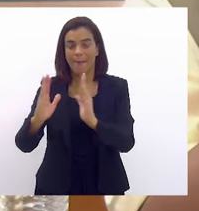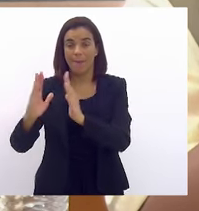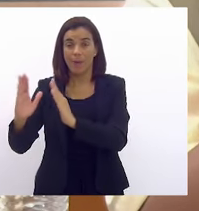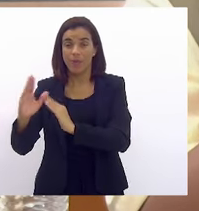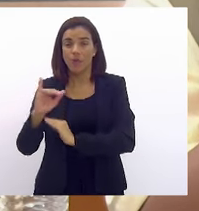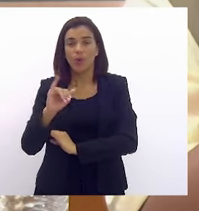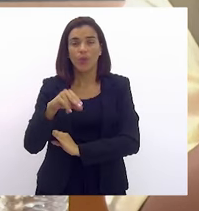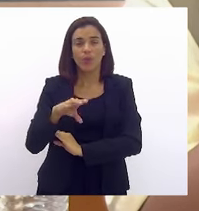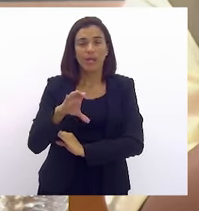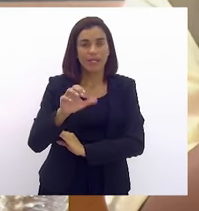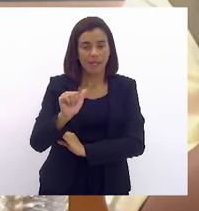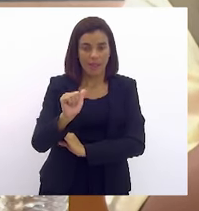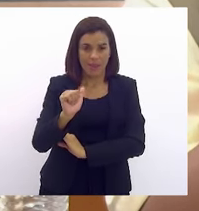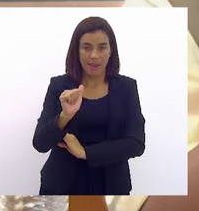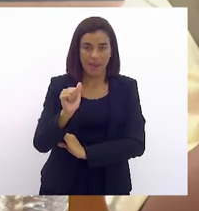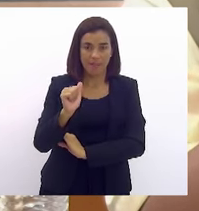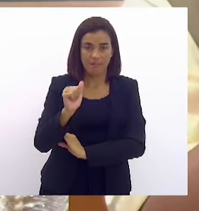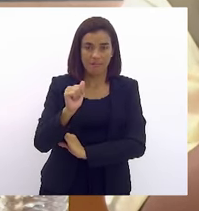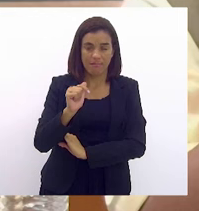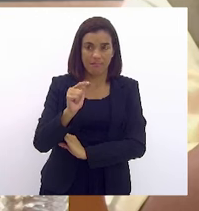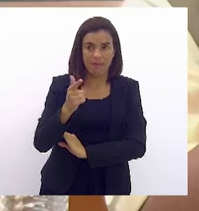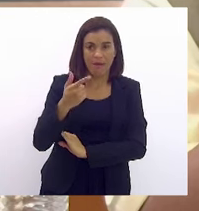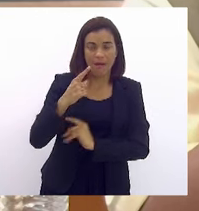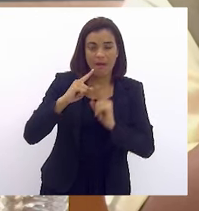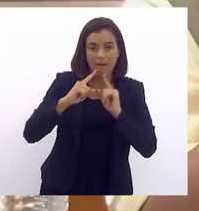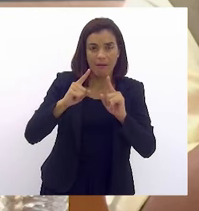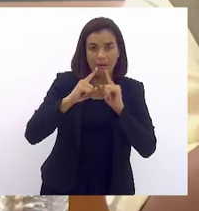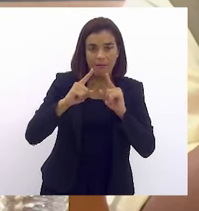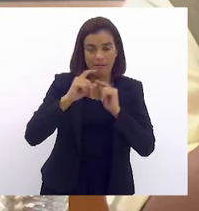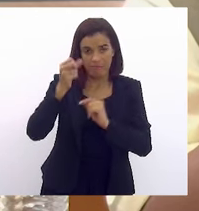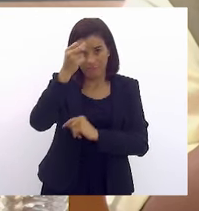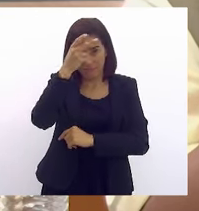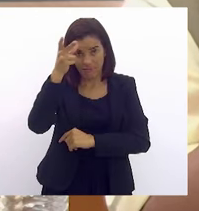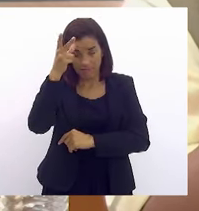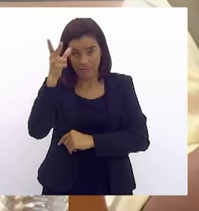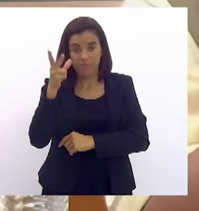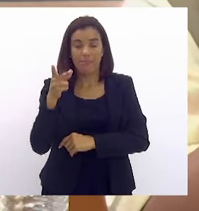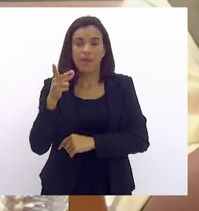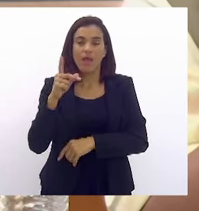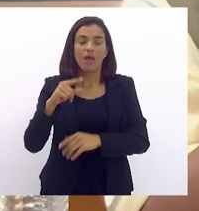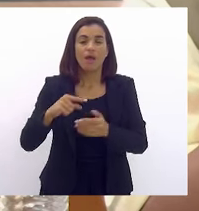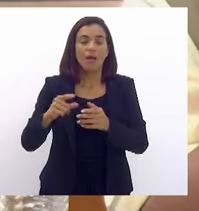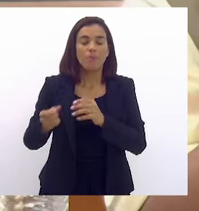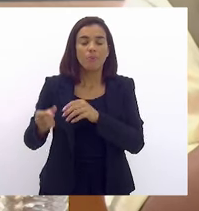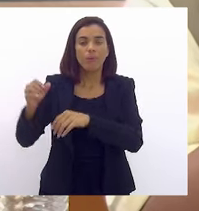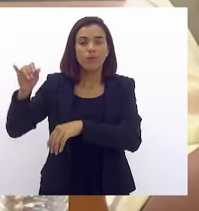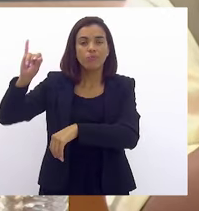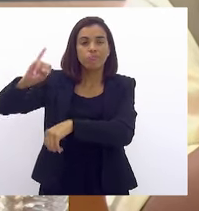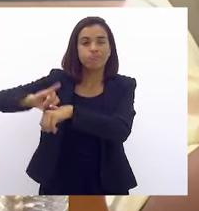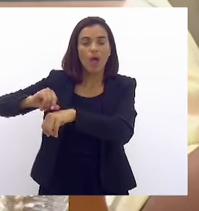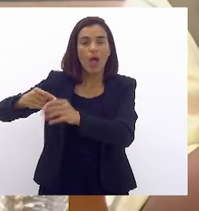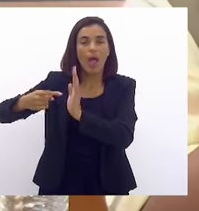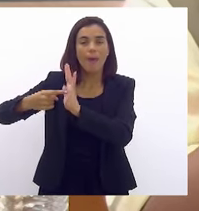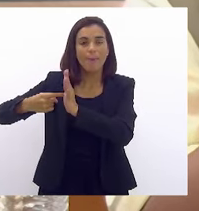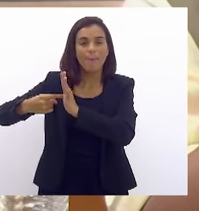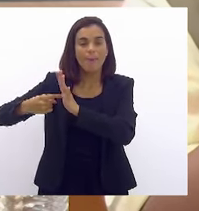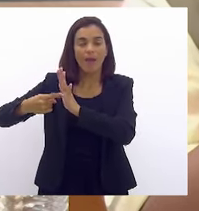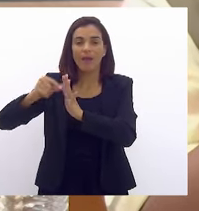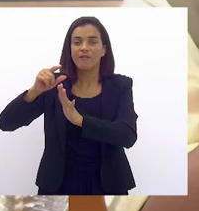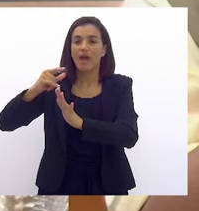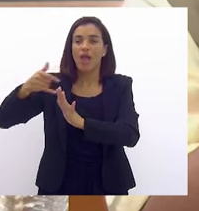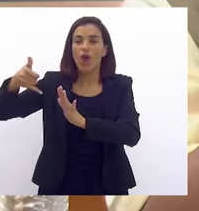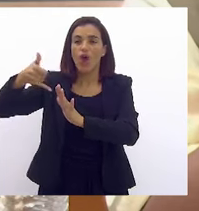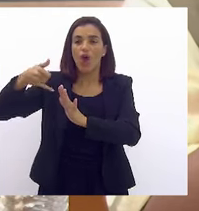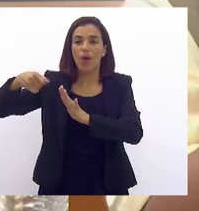a prefeitura, né, intervir com a Somar para colocar as máquinas para limpar o canal, eles falam que a máquina vai pingar óleo na água e vai danificar o